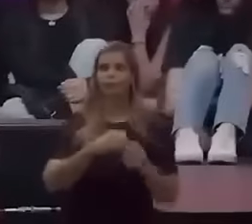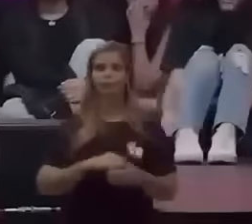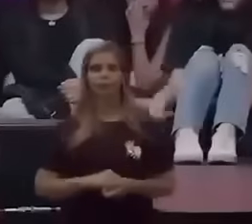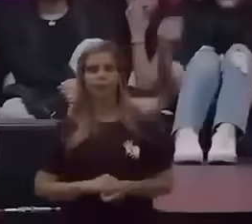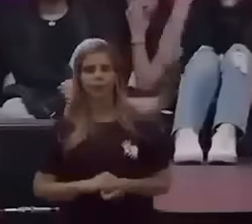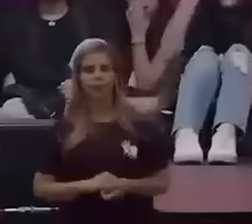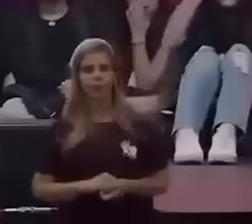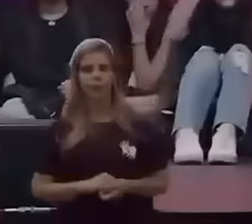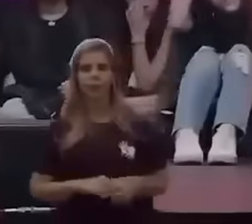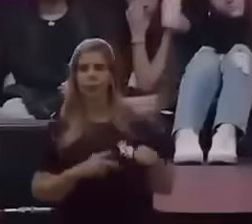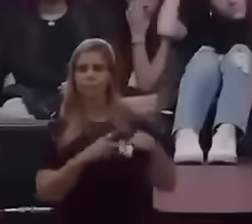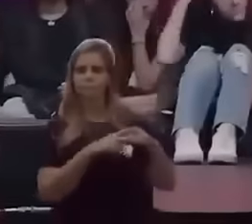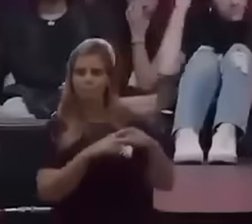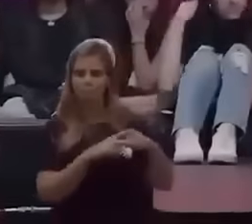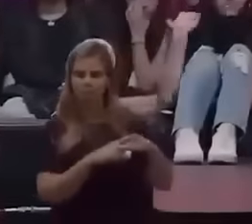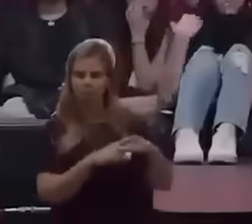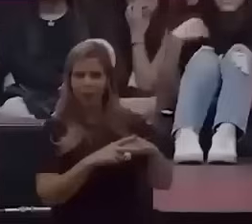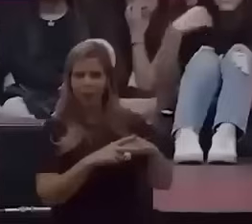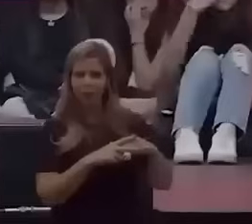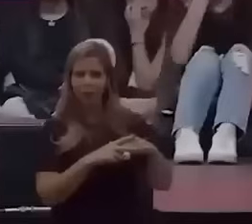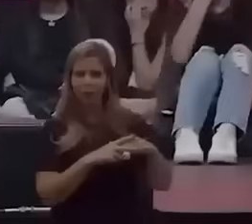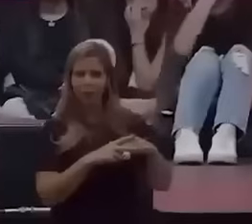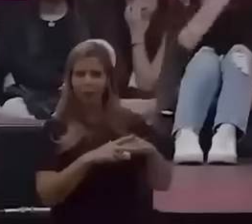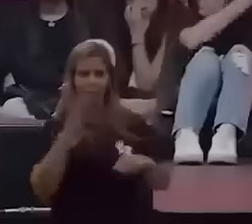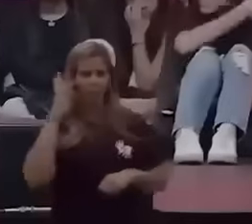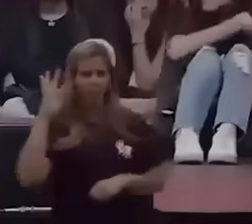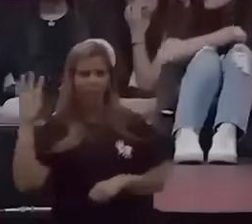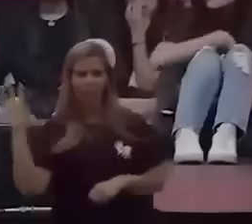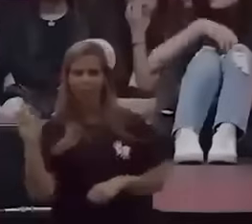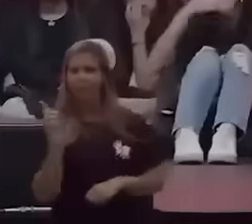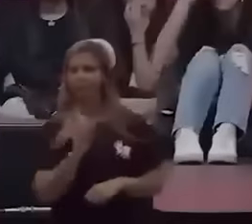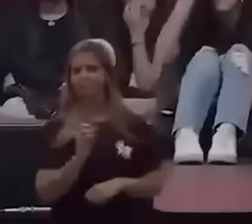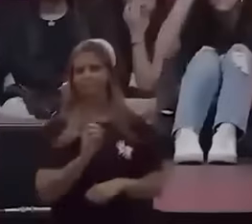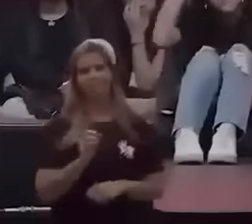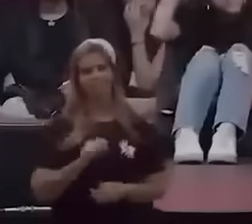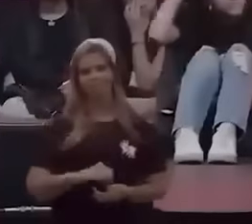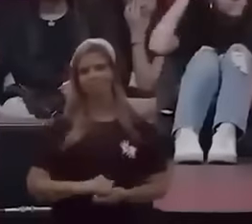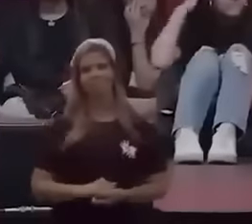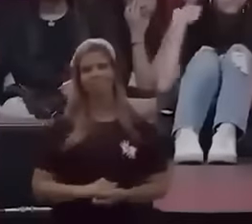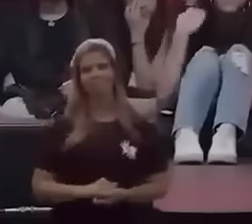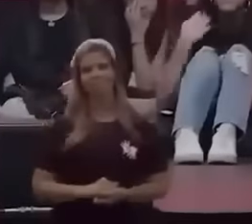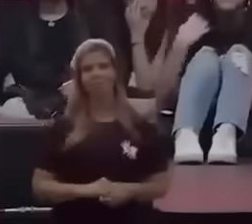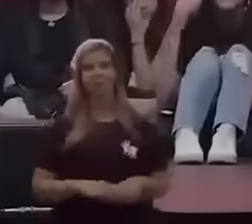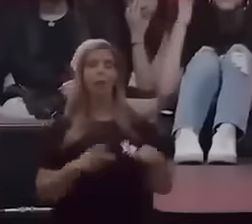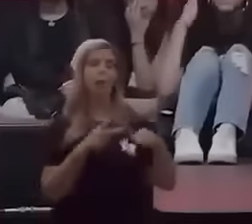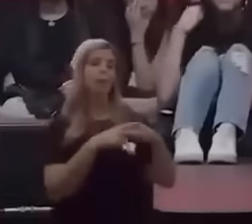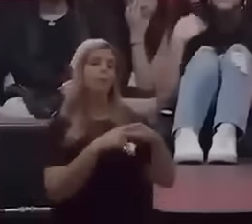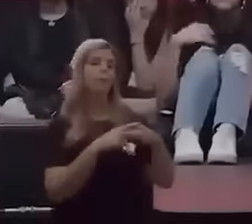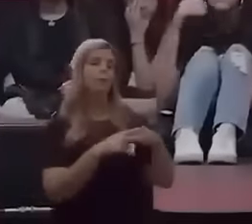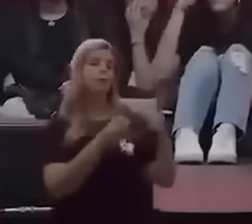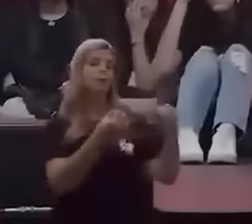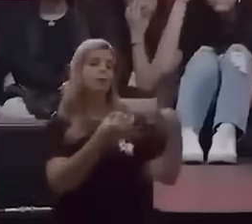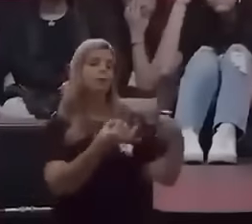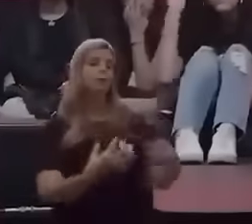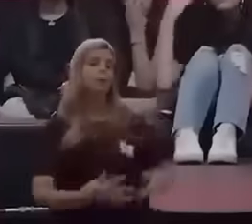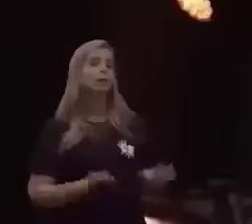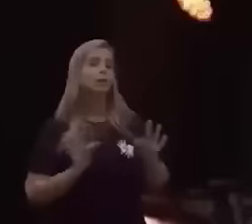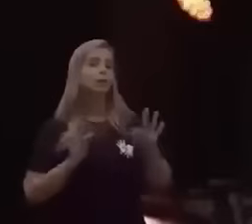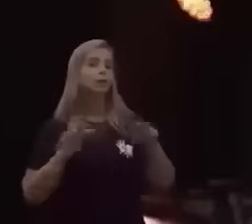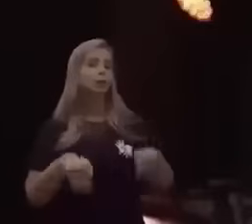Não, eu nunca teve esse drama. Aliás, ele conta para nós o que aconteceu no